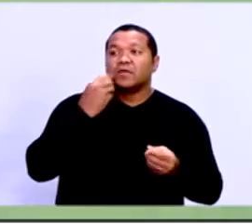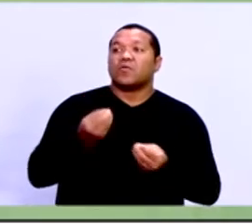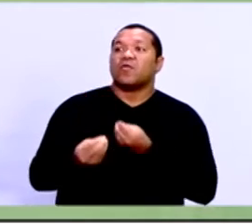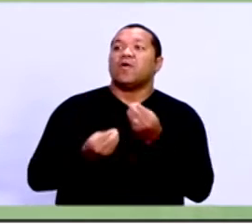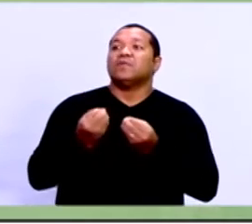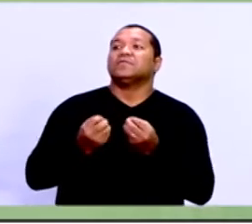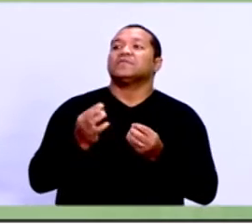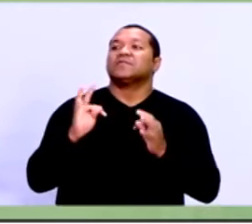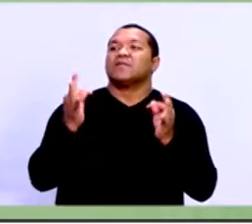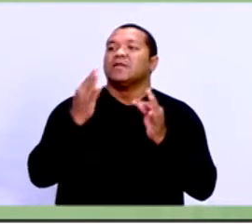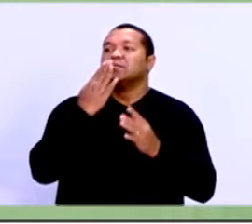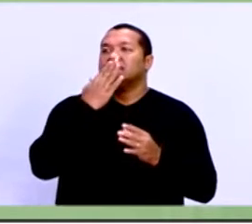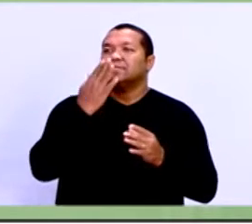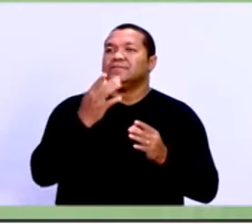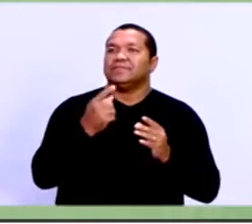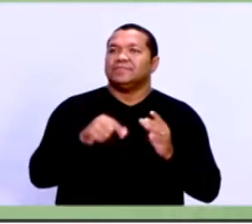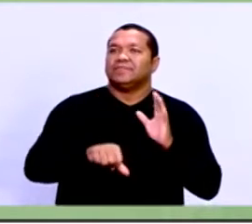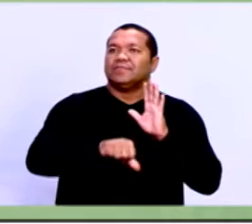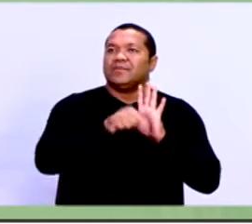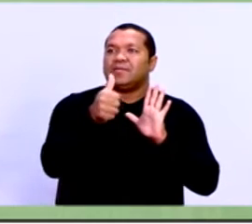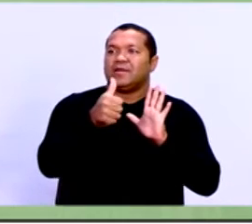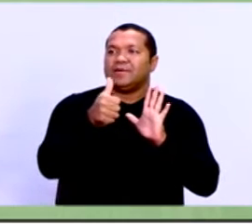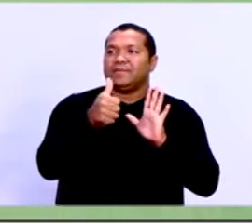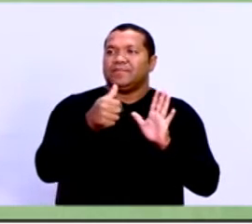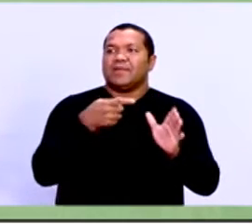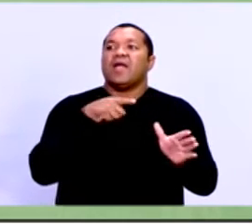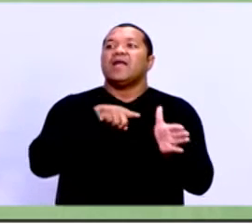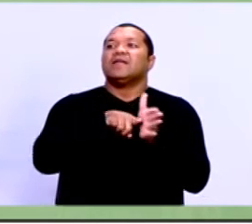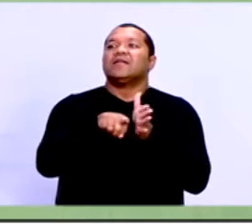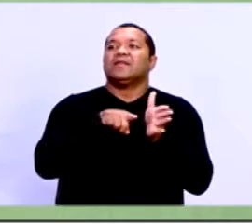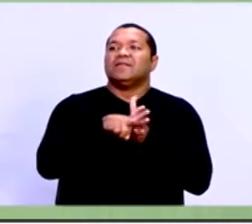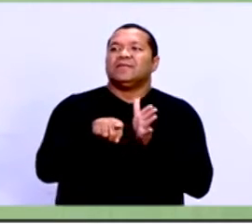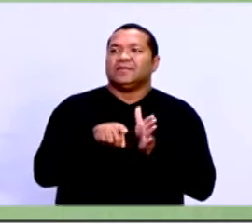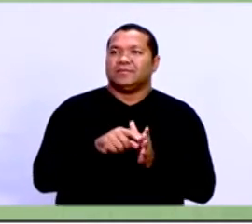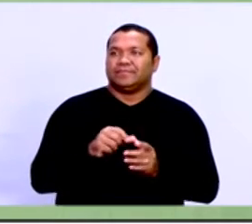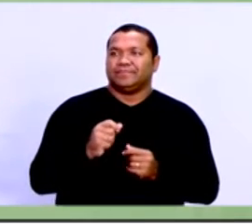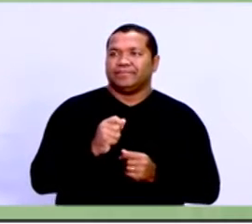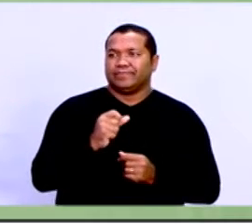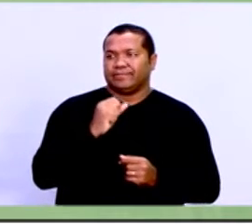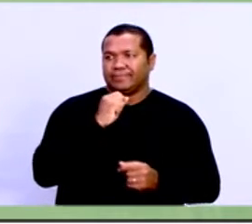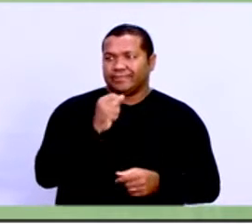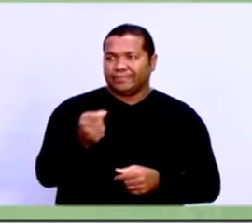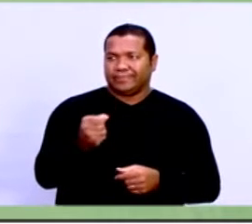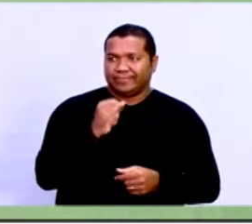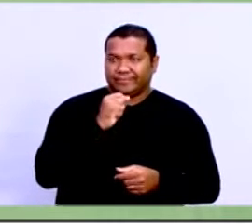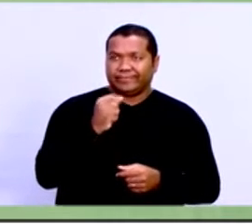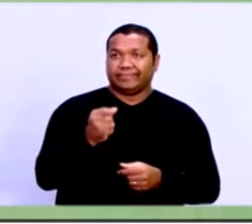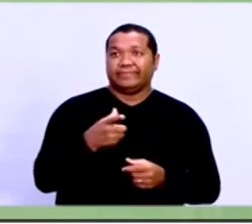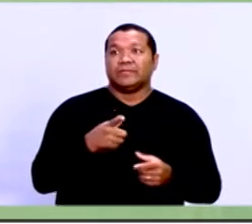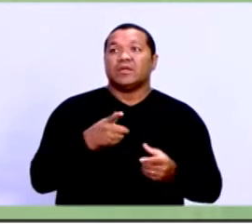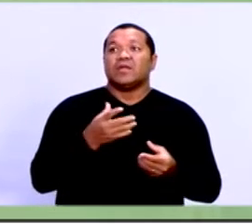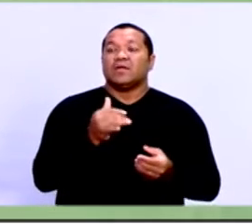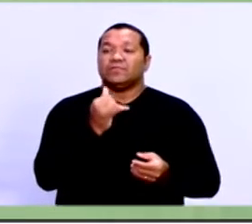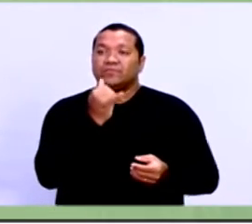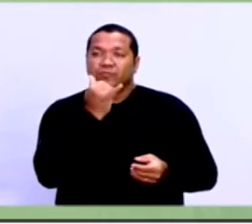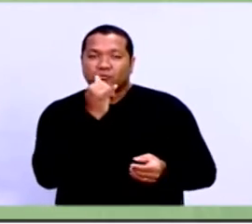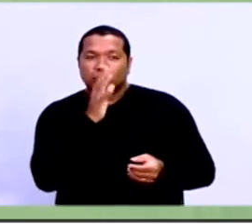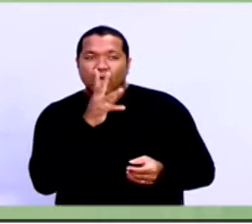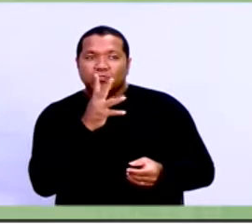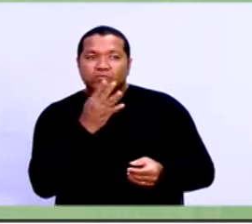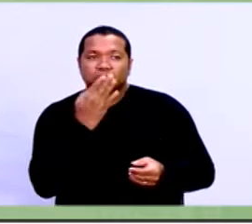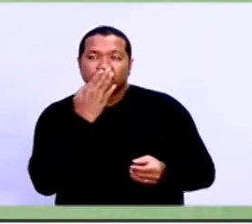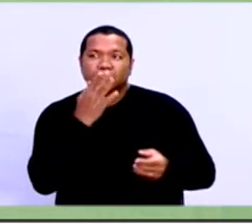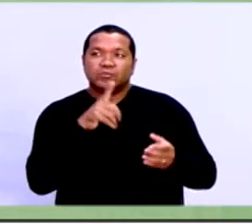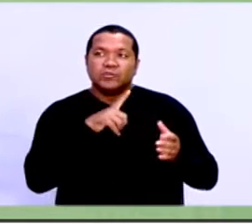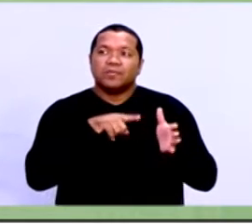slides a primeira delas é a entrevista consiste na investigação direta com os